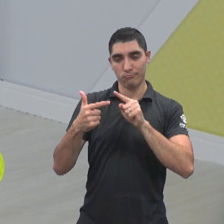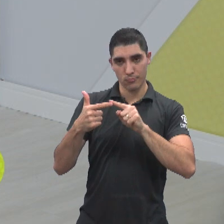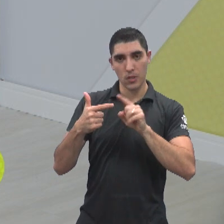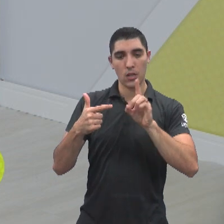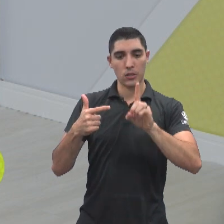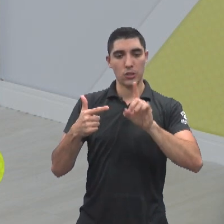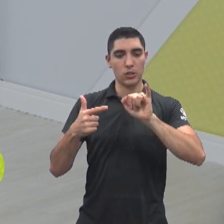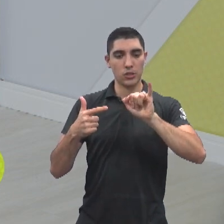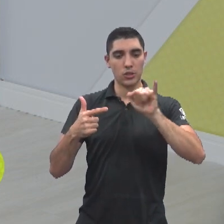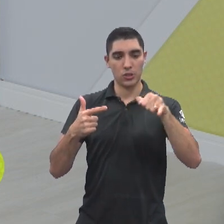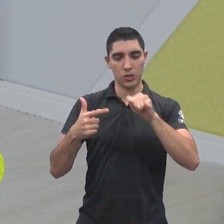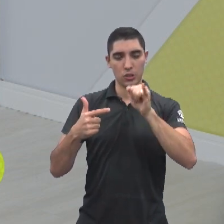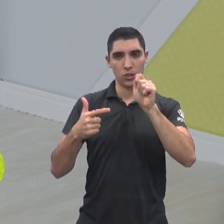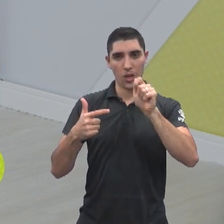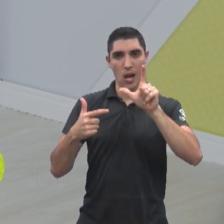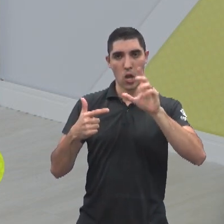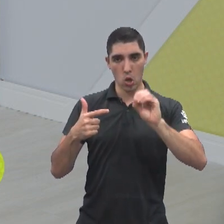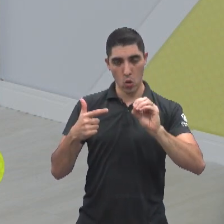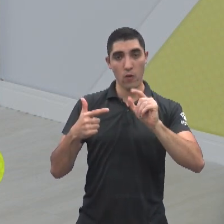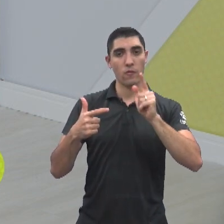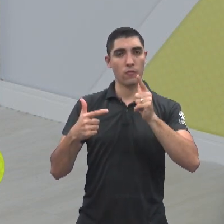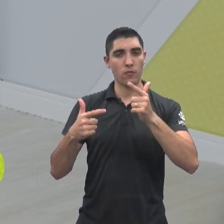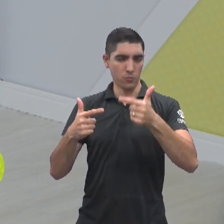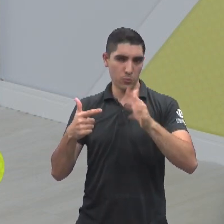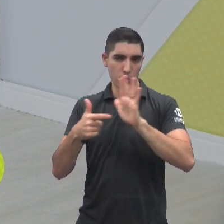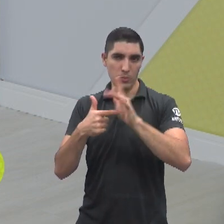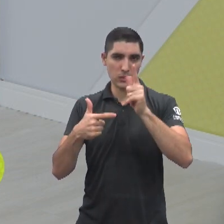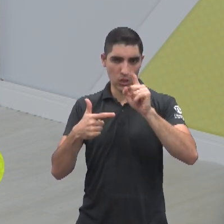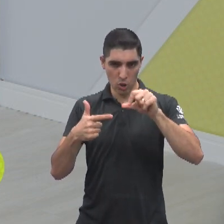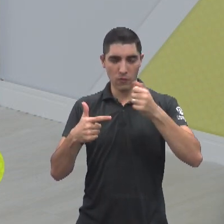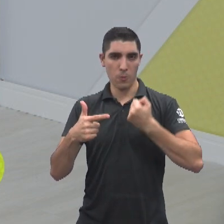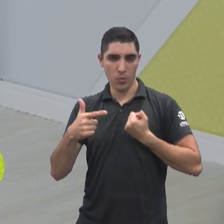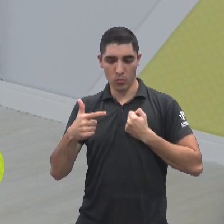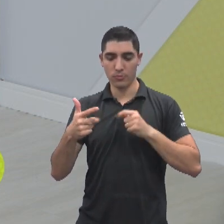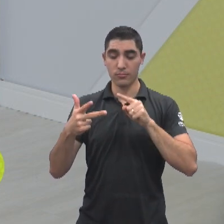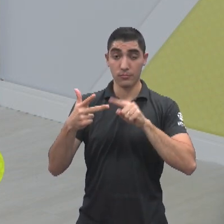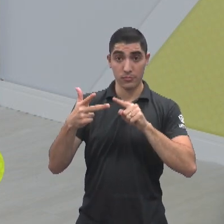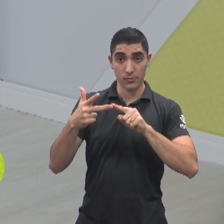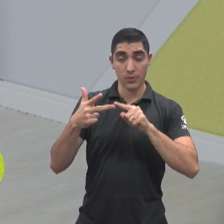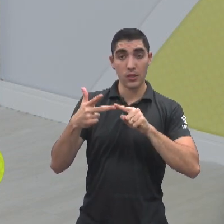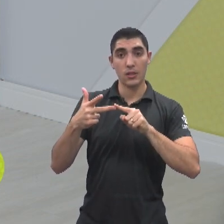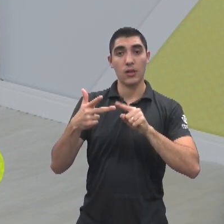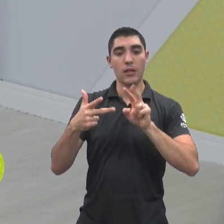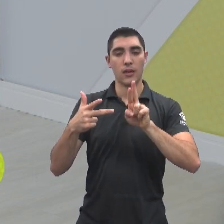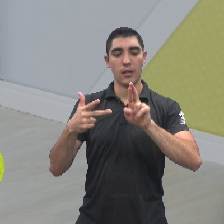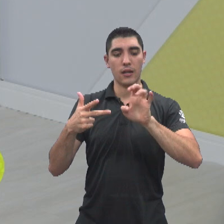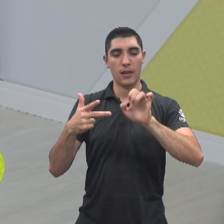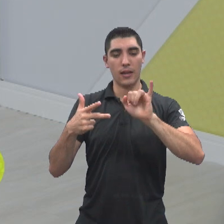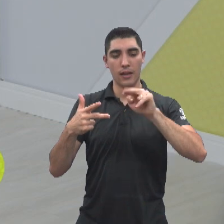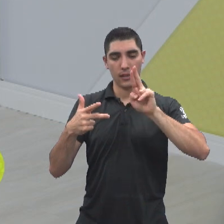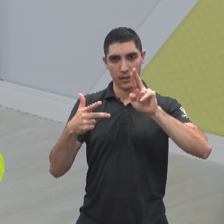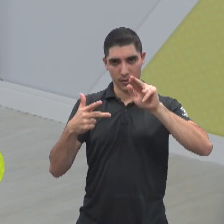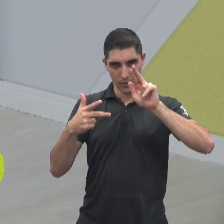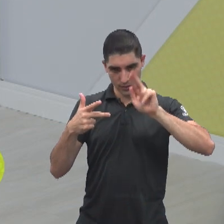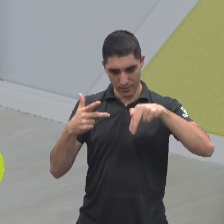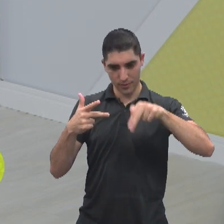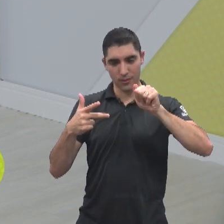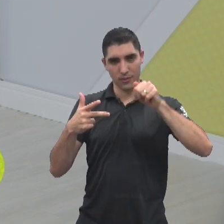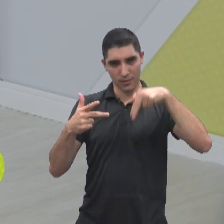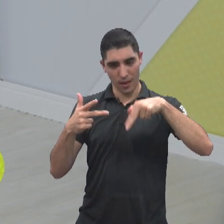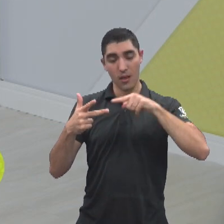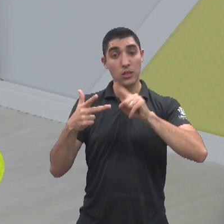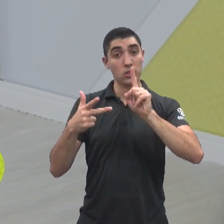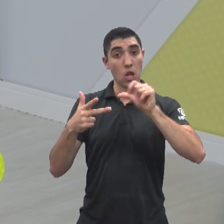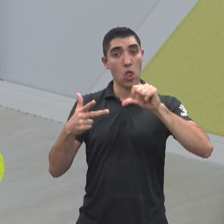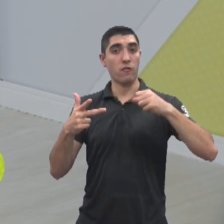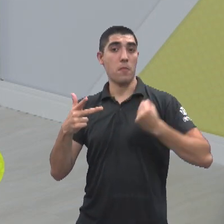Djalo, 21 pontos, 9 rebotes e 1 assistência. O Reinan, 19 pontos, 8 rebotes e 3 assistências, o melhor da equipe